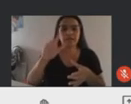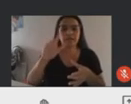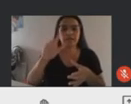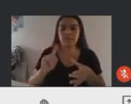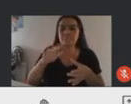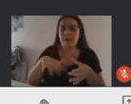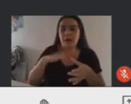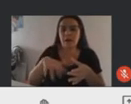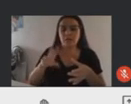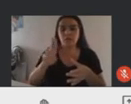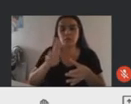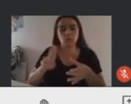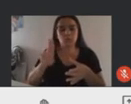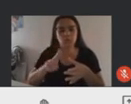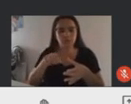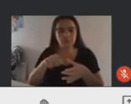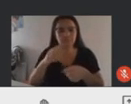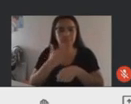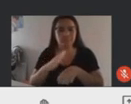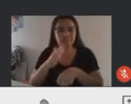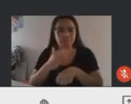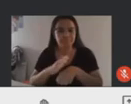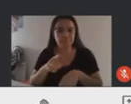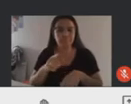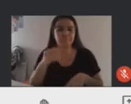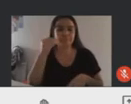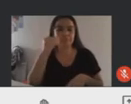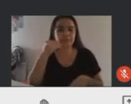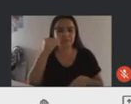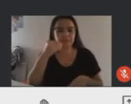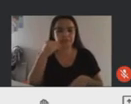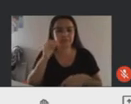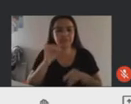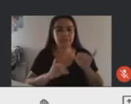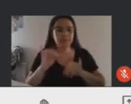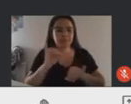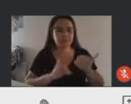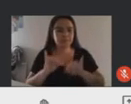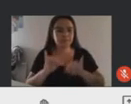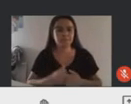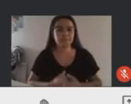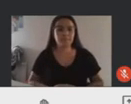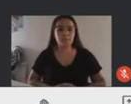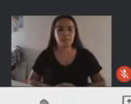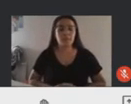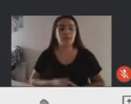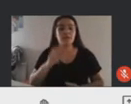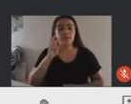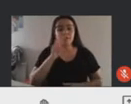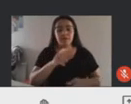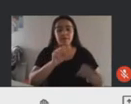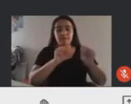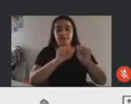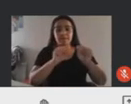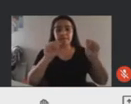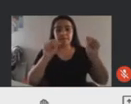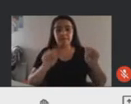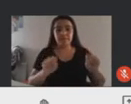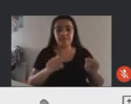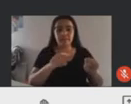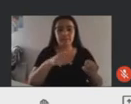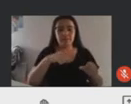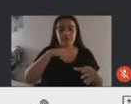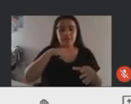os princípios da química verde. Para que a gente usa esse sistema? Então, aqui está o sisteminha, aqui tem uma lâmpada